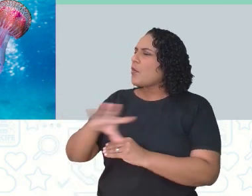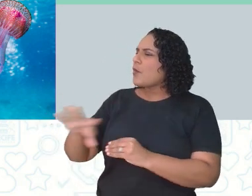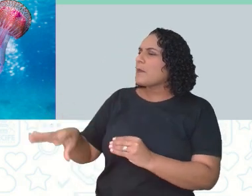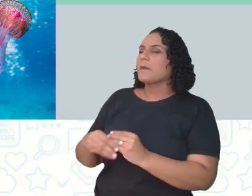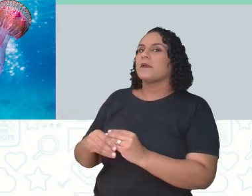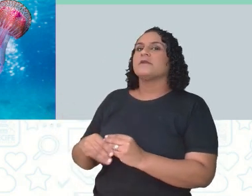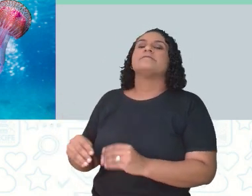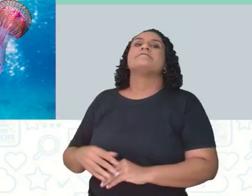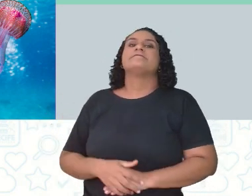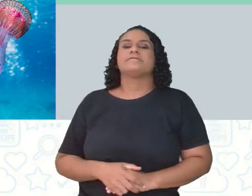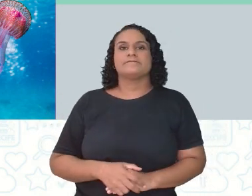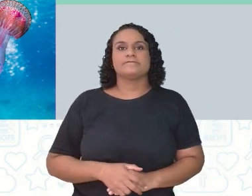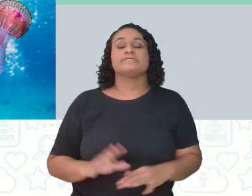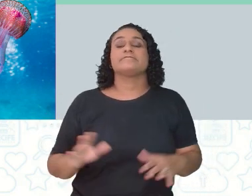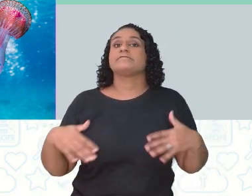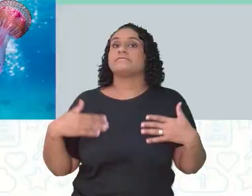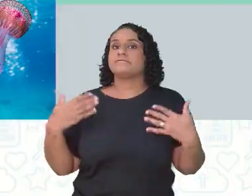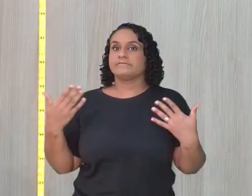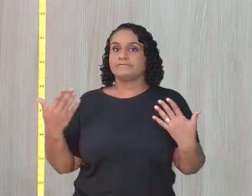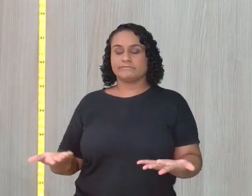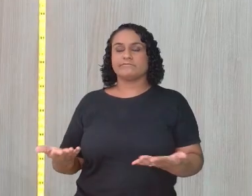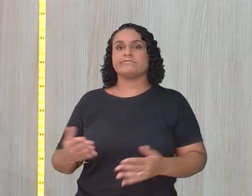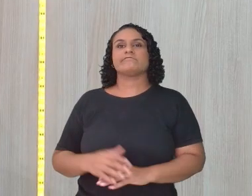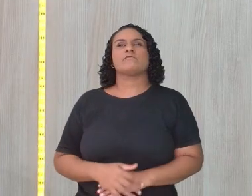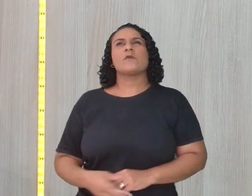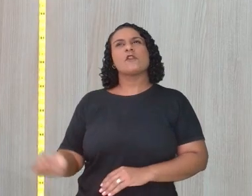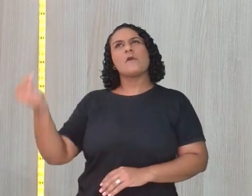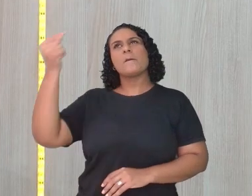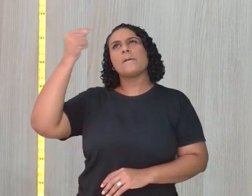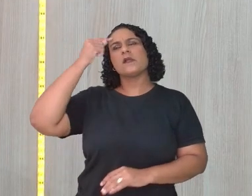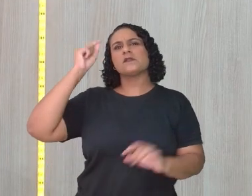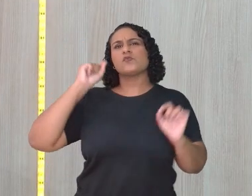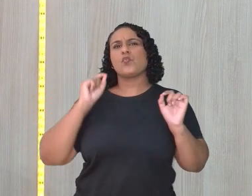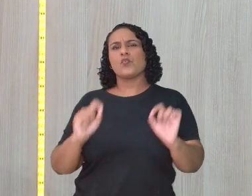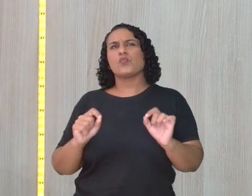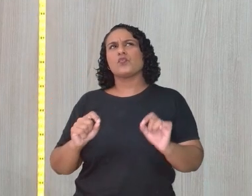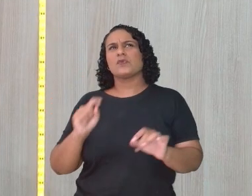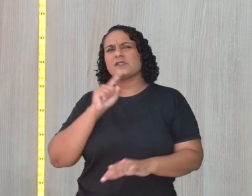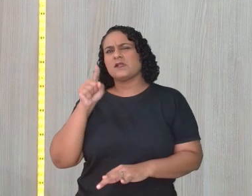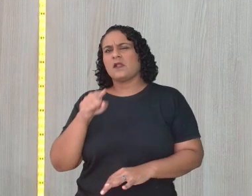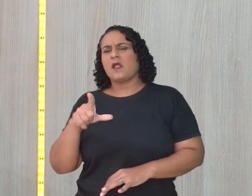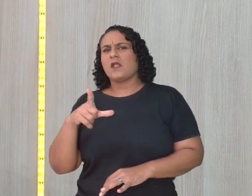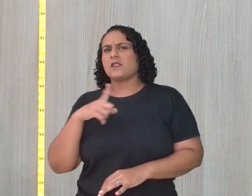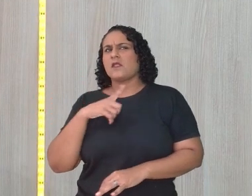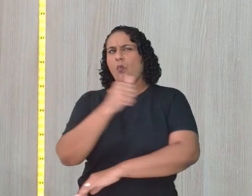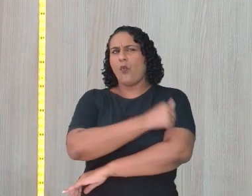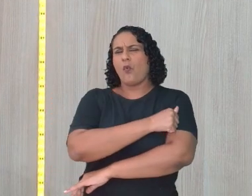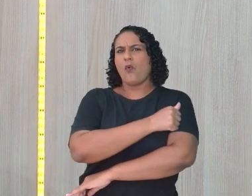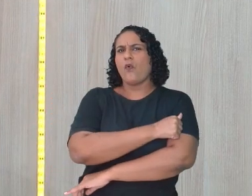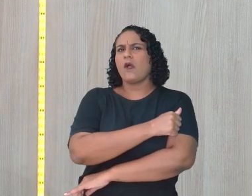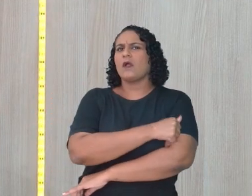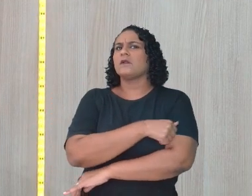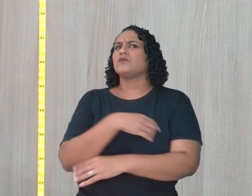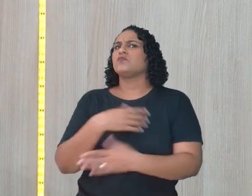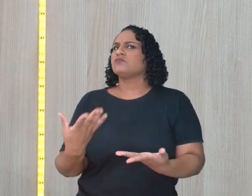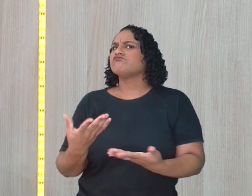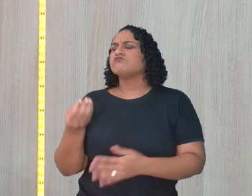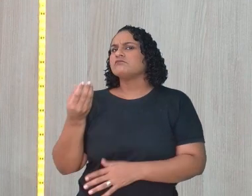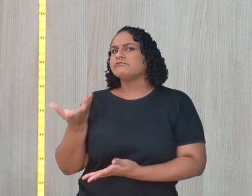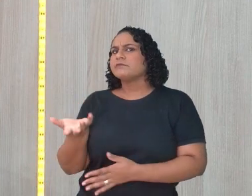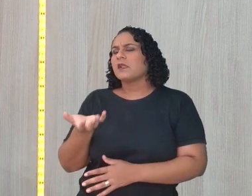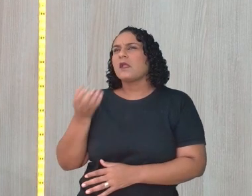contribuição? Sim, Cláudia. Quando a gente fala nisso, eu fico logo pensando, será que tem algum aluno querendo fazer esse tipo de experiência?